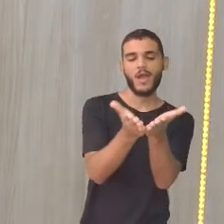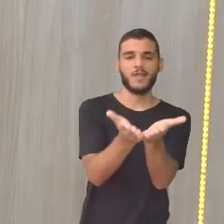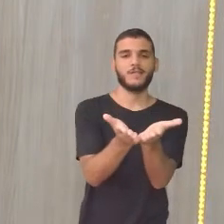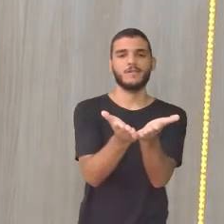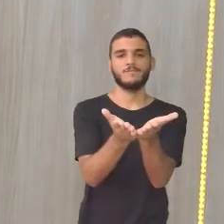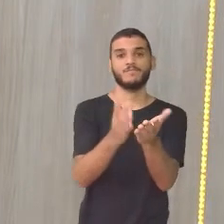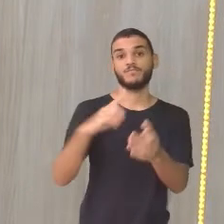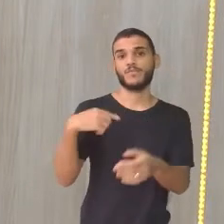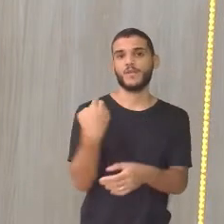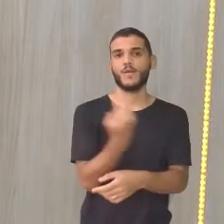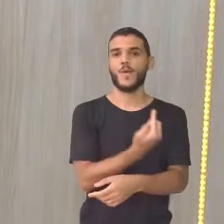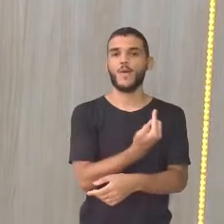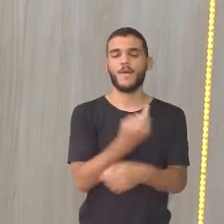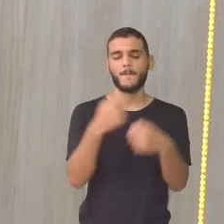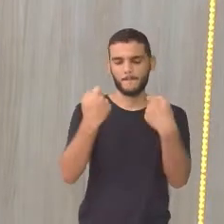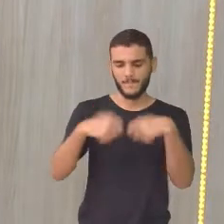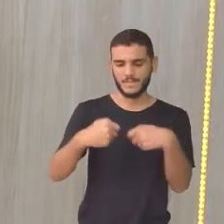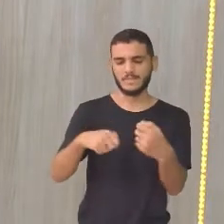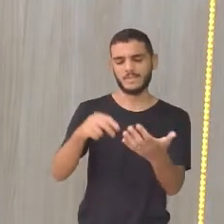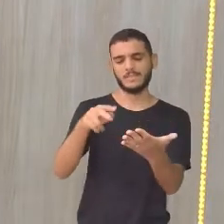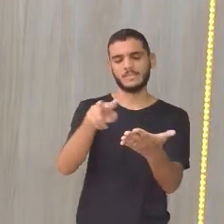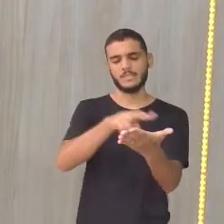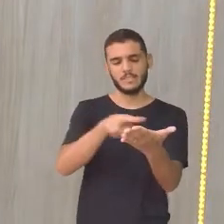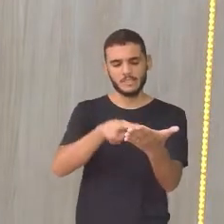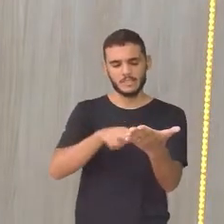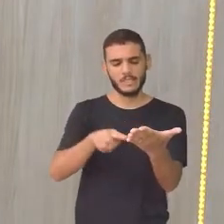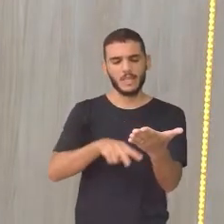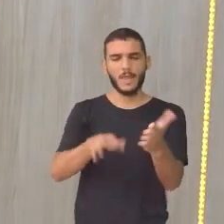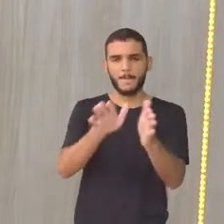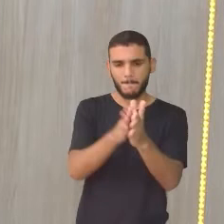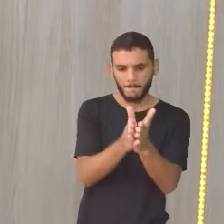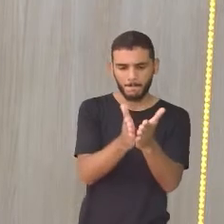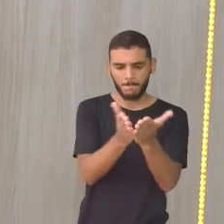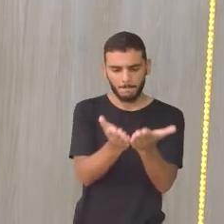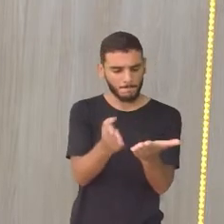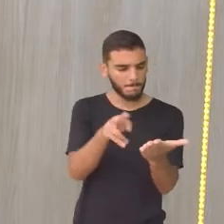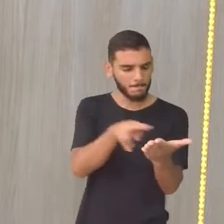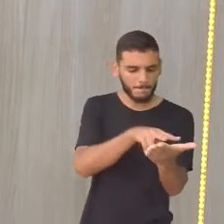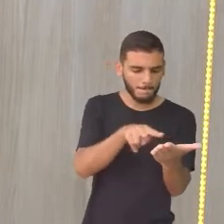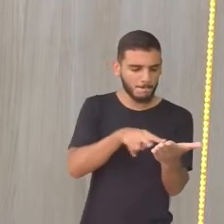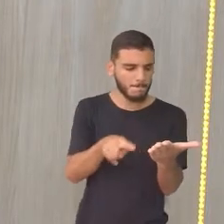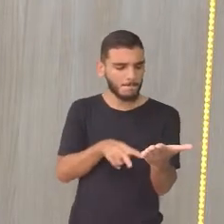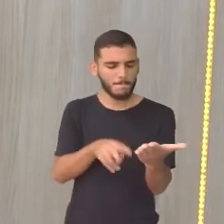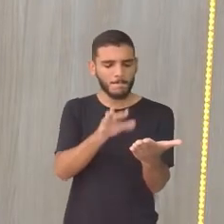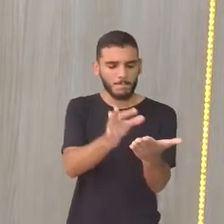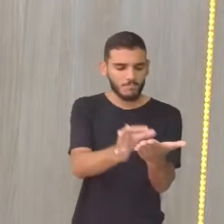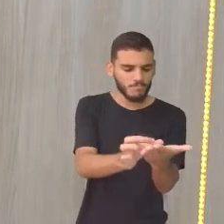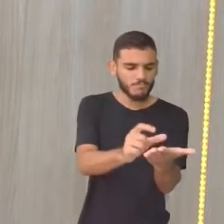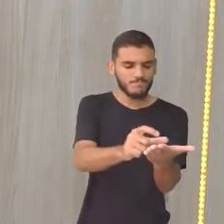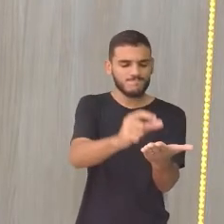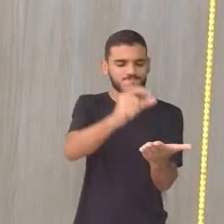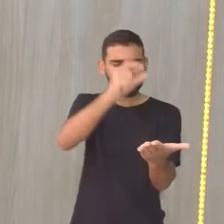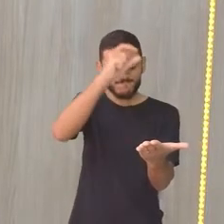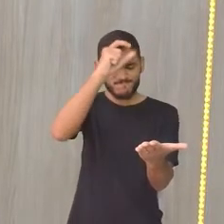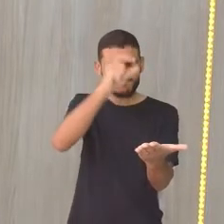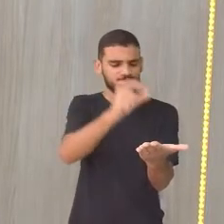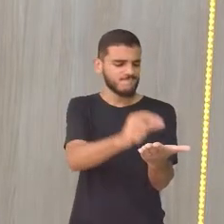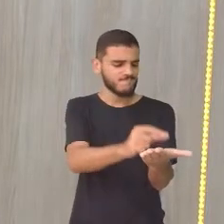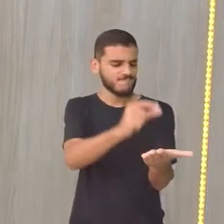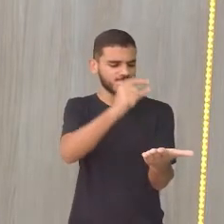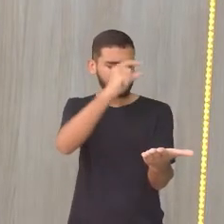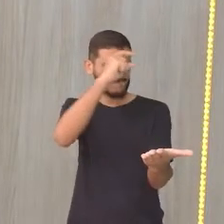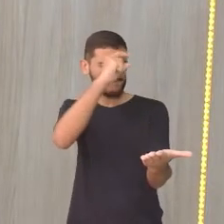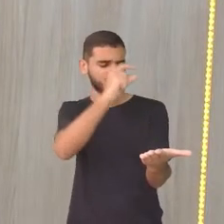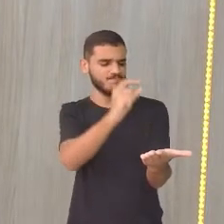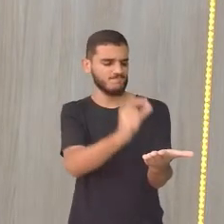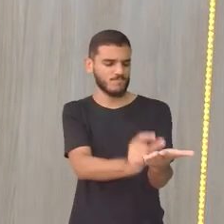descobrirmos, precisamos ler, abrir o livro e permitir que ele fale conosco, não é? E à medida